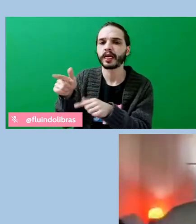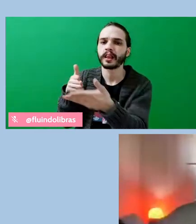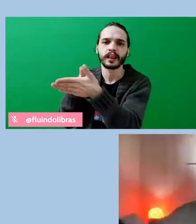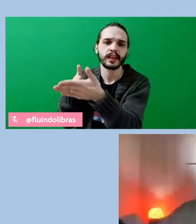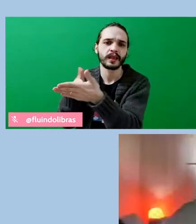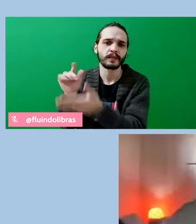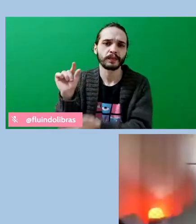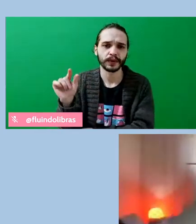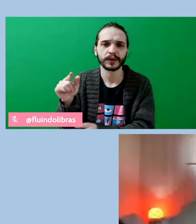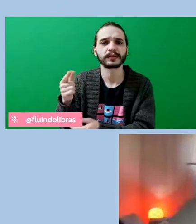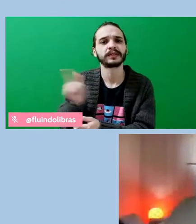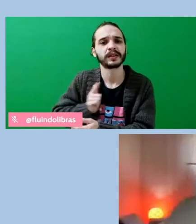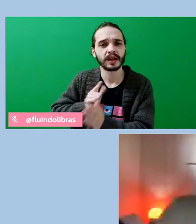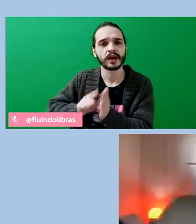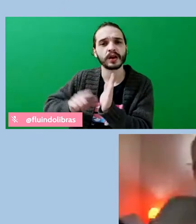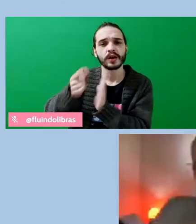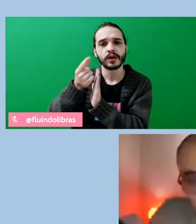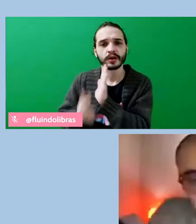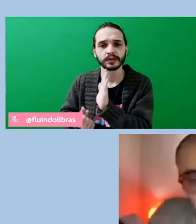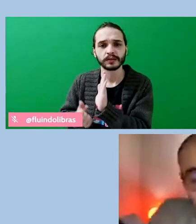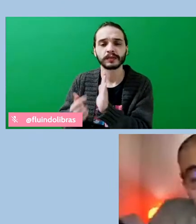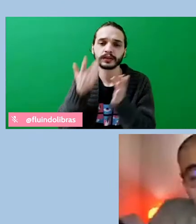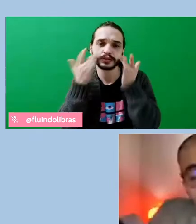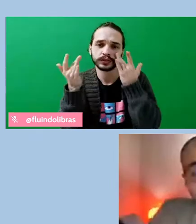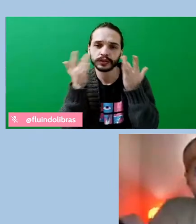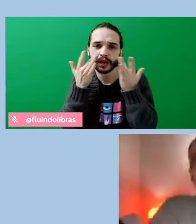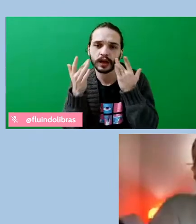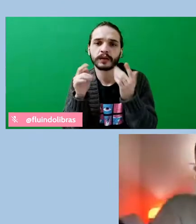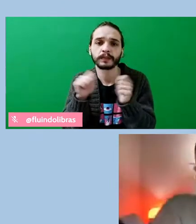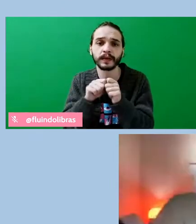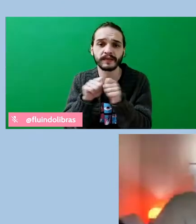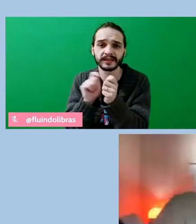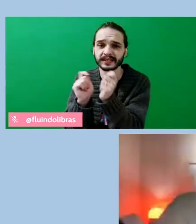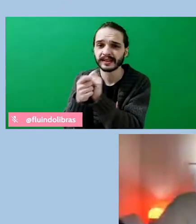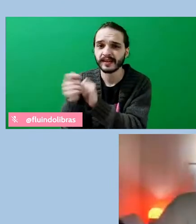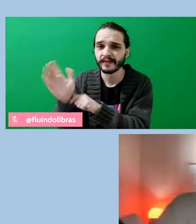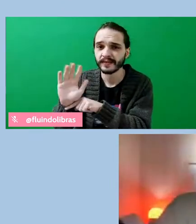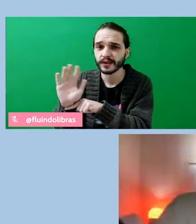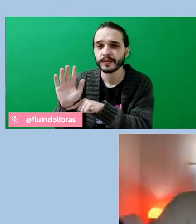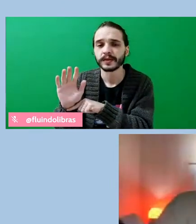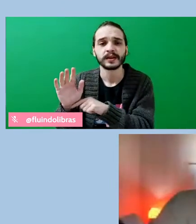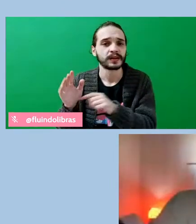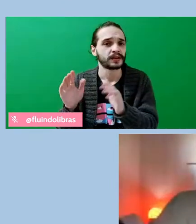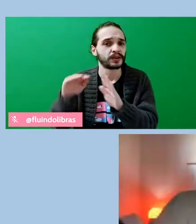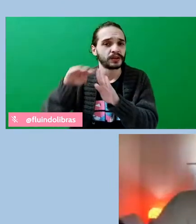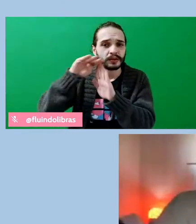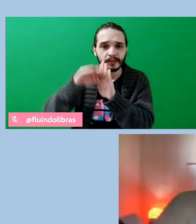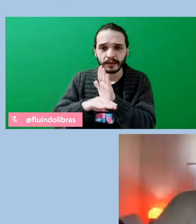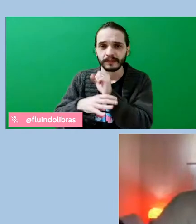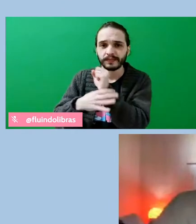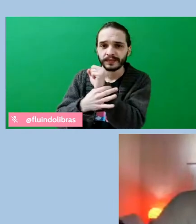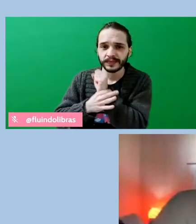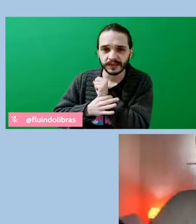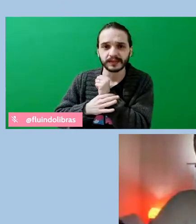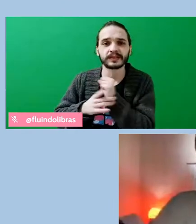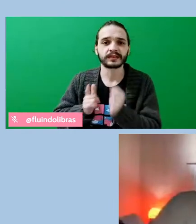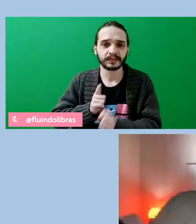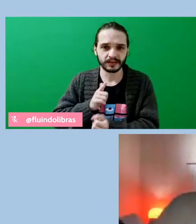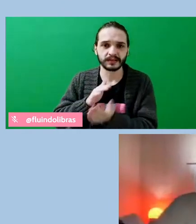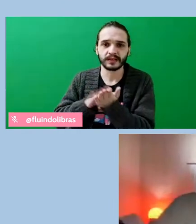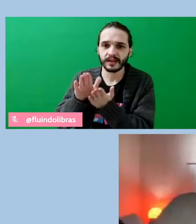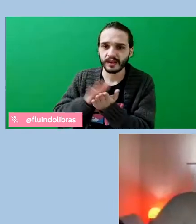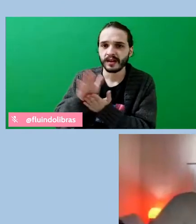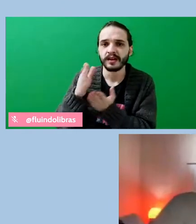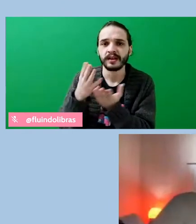com um orçamento que era de uma peça para fazer um filme e com todos os protocolos de segurança, então teve uma parte considerável